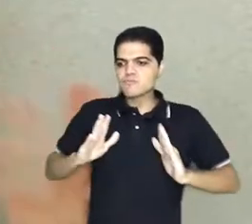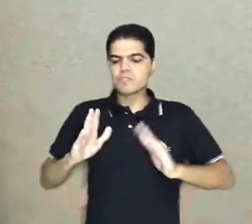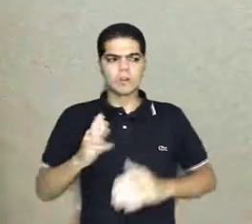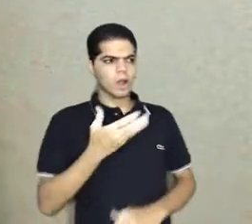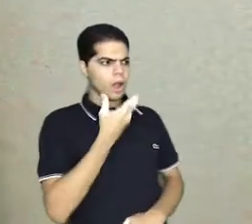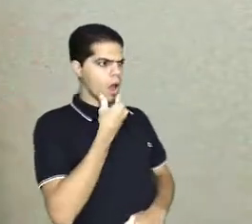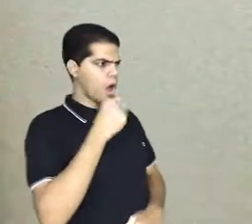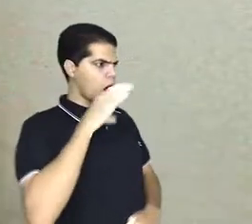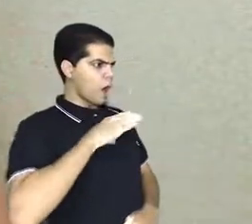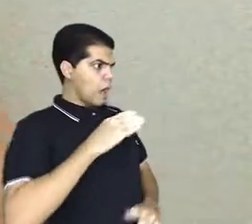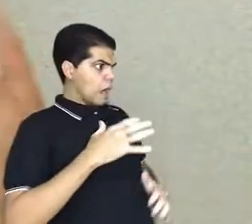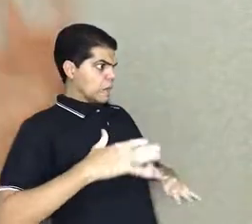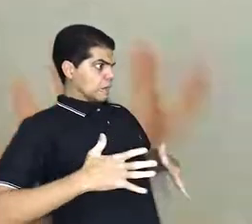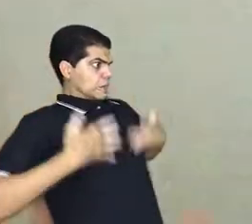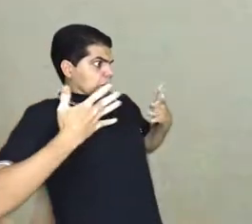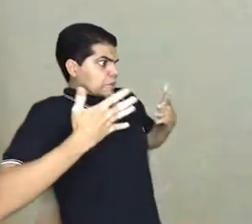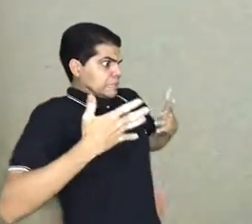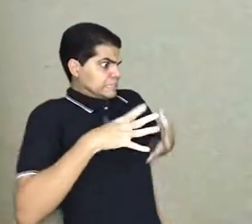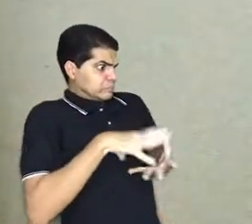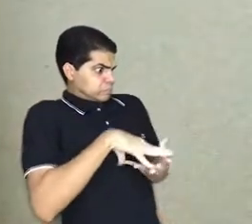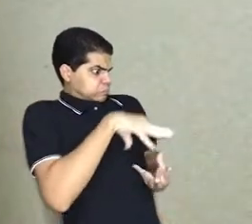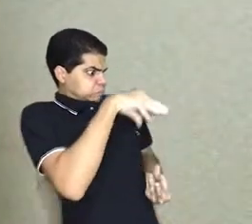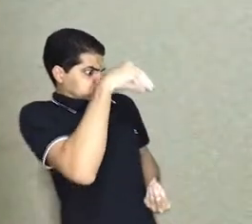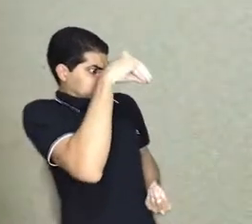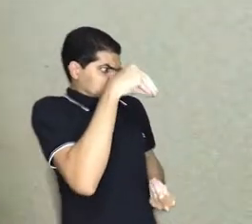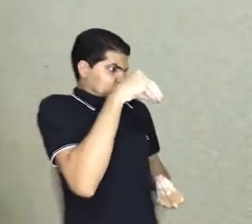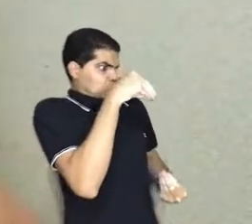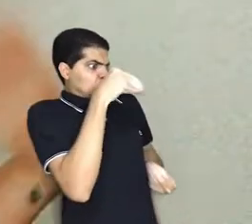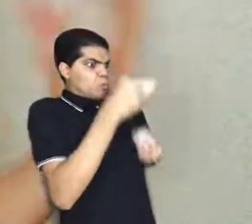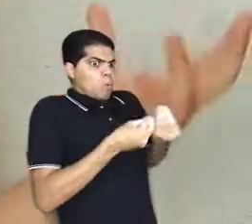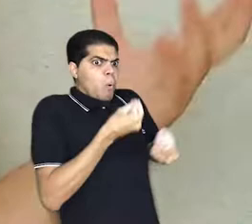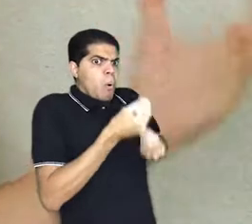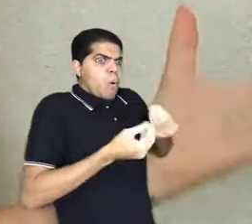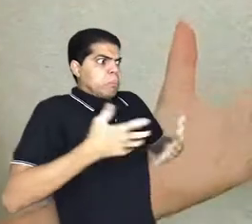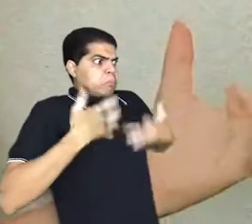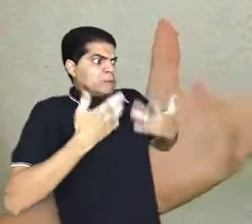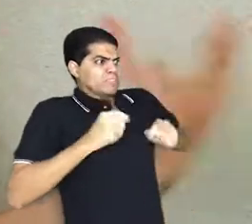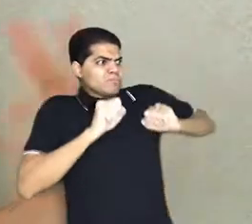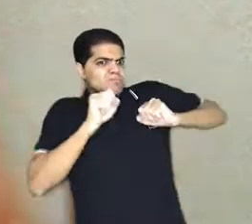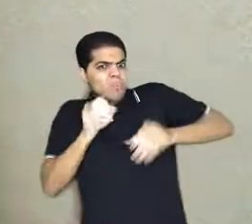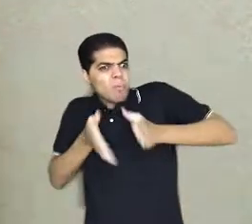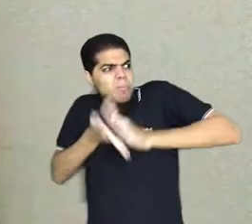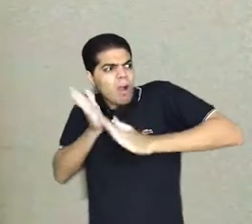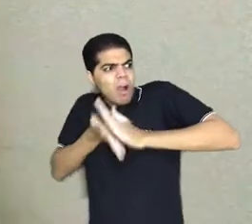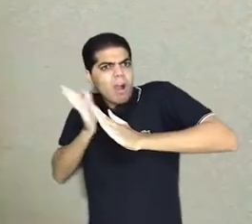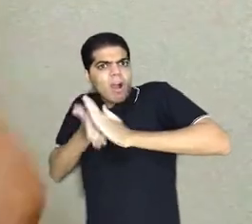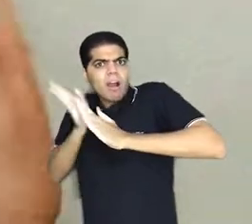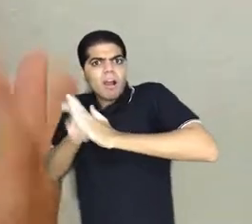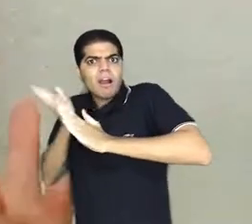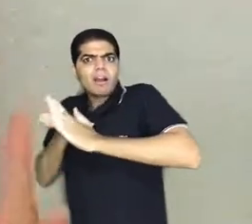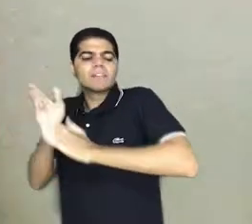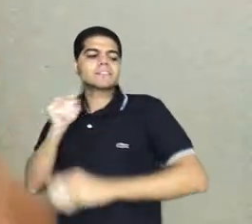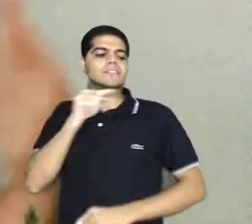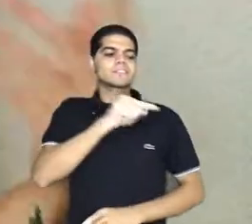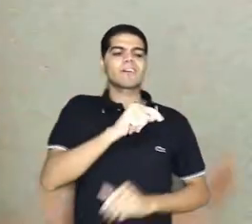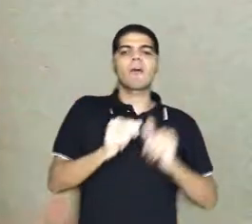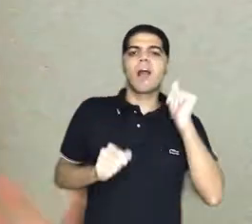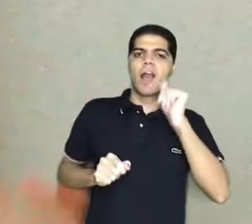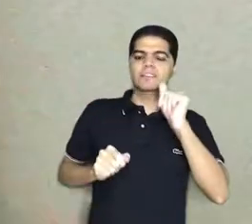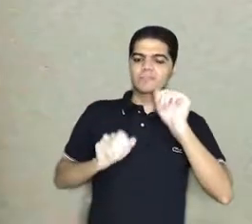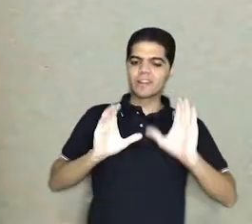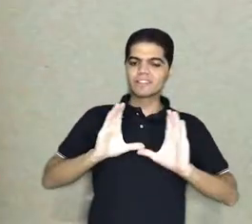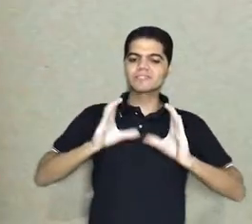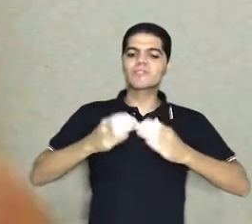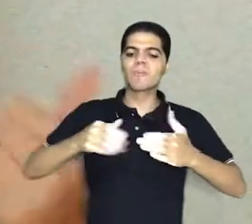almas penadas, né? Serem essas mulheres almas penadas, e saíam correndo, fugindo, e assim elas poderiam levar comida